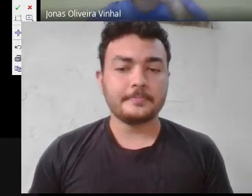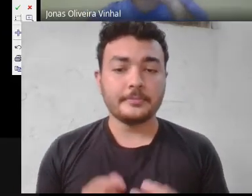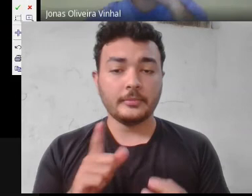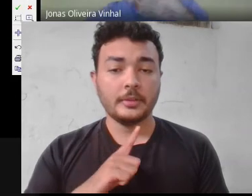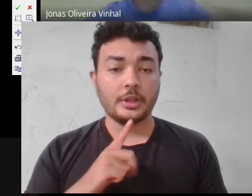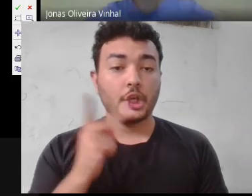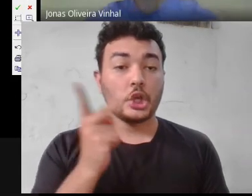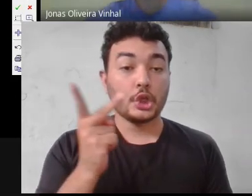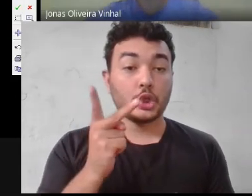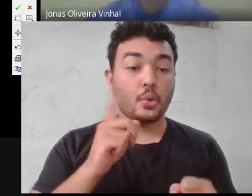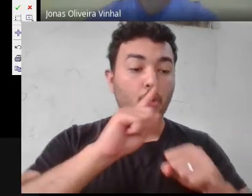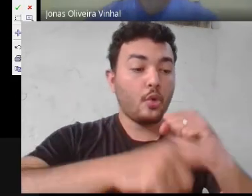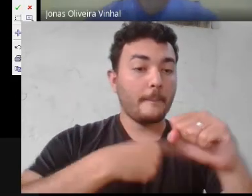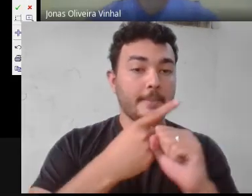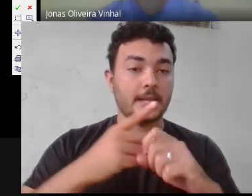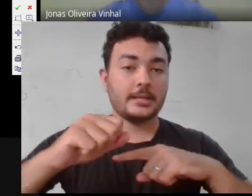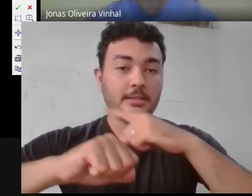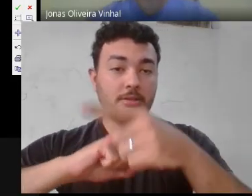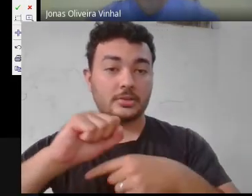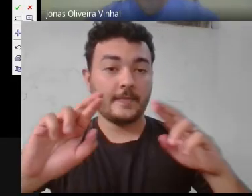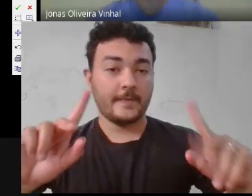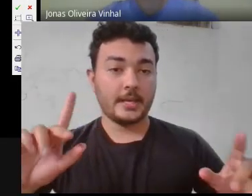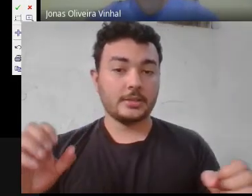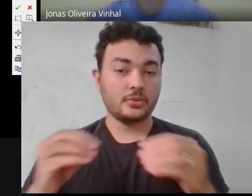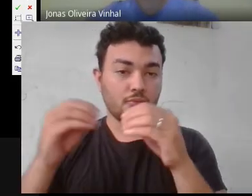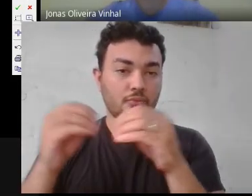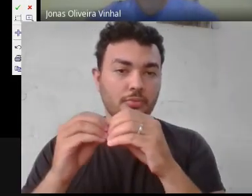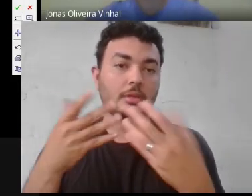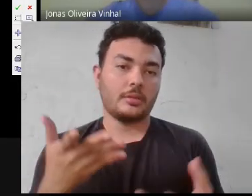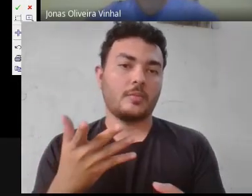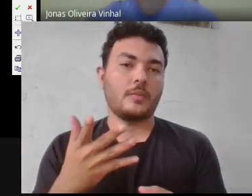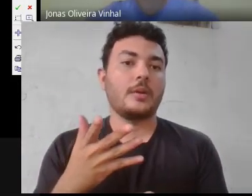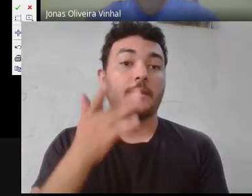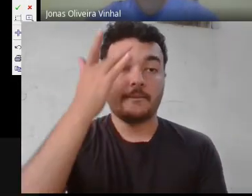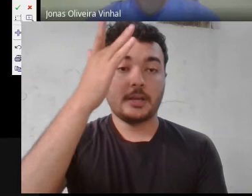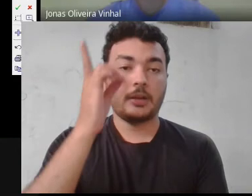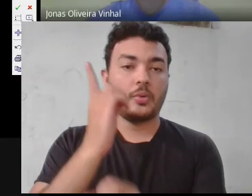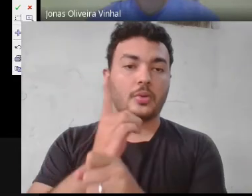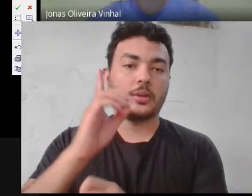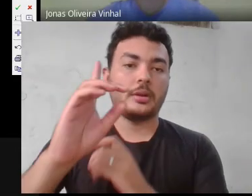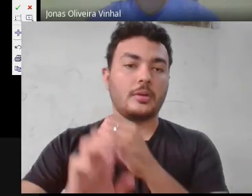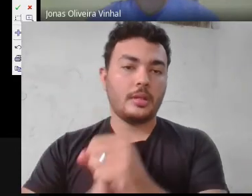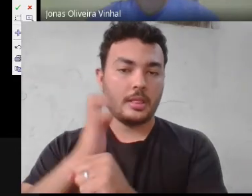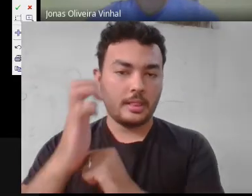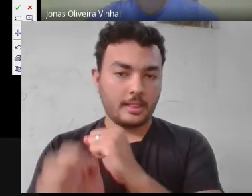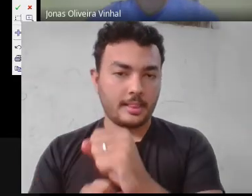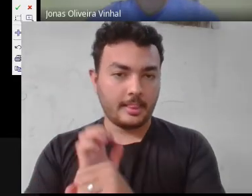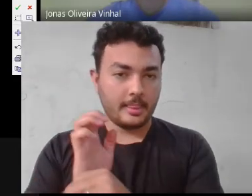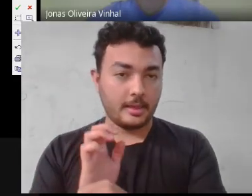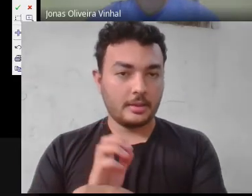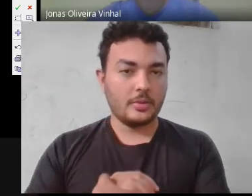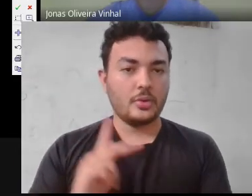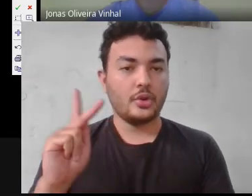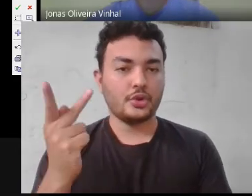dos dois orbitais diferentes, mas gerando a ligação química. Então, a maior probabilidade de encontrar os elétrons, né, da ligação química covalente entre o